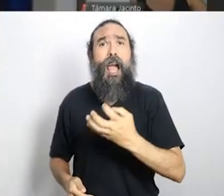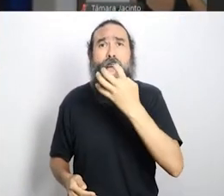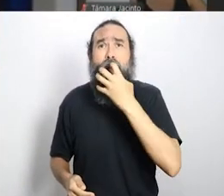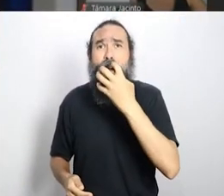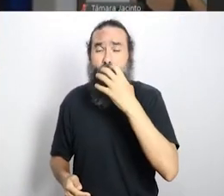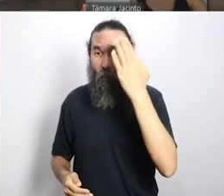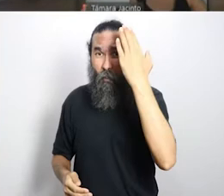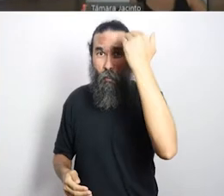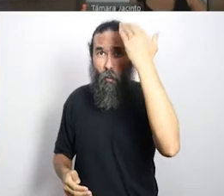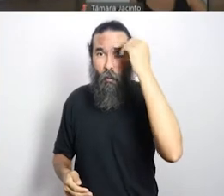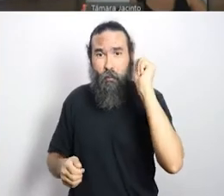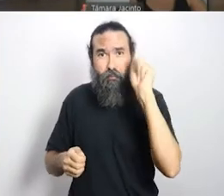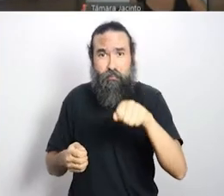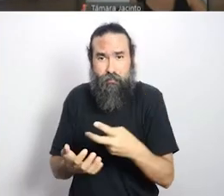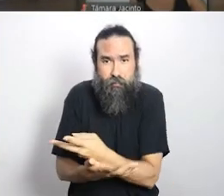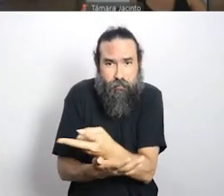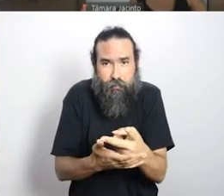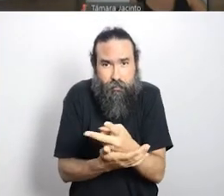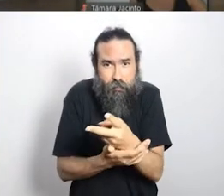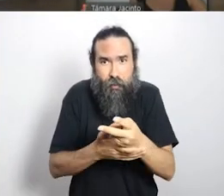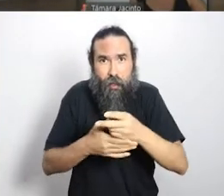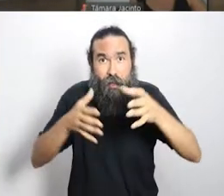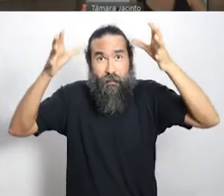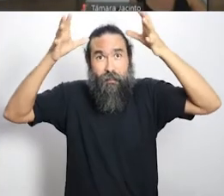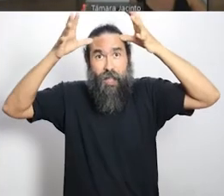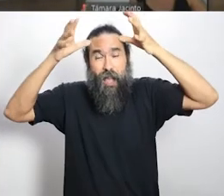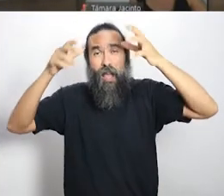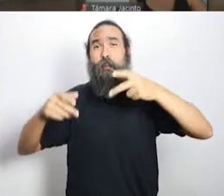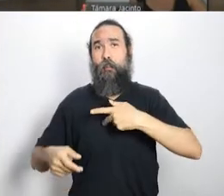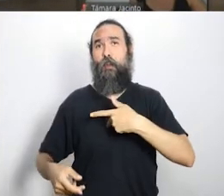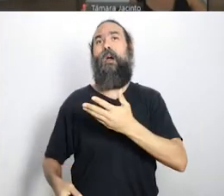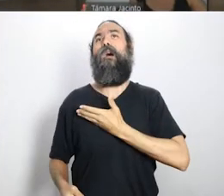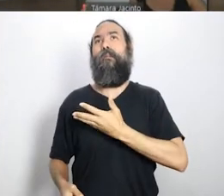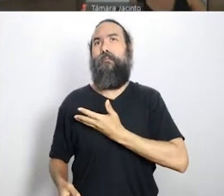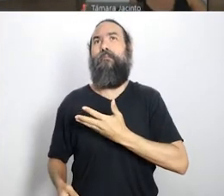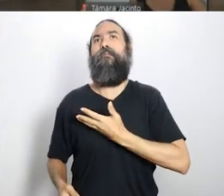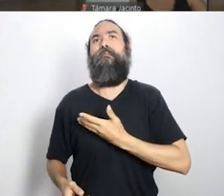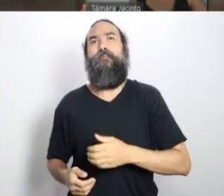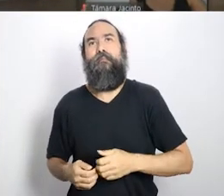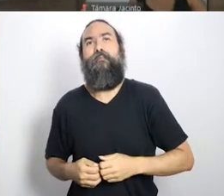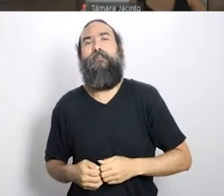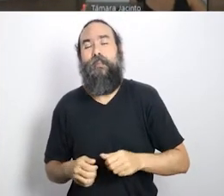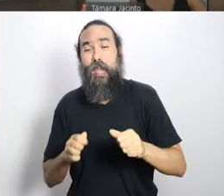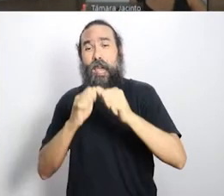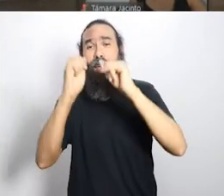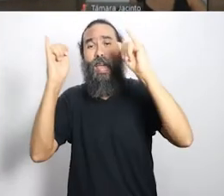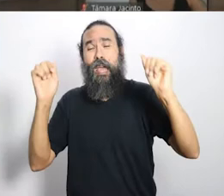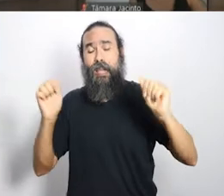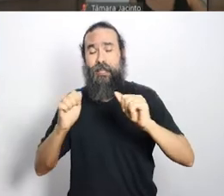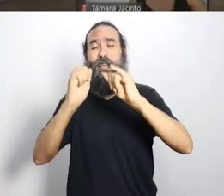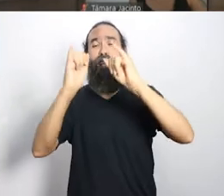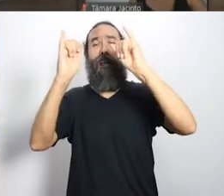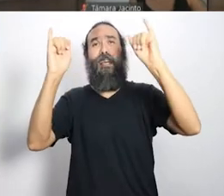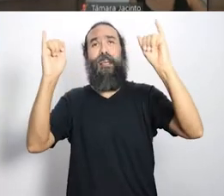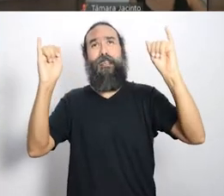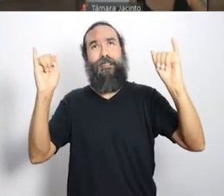de viado, quilarino meu. Ai, ai.